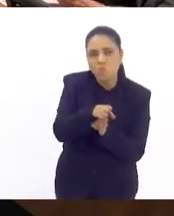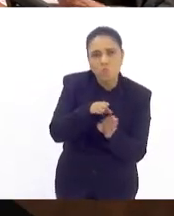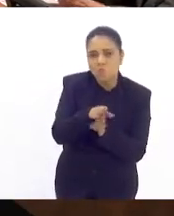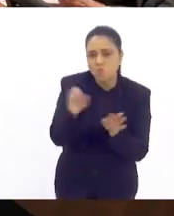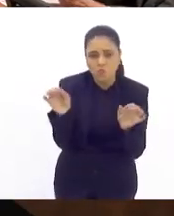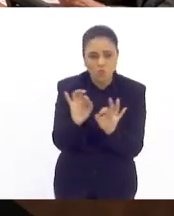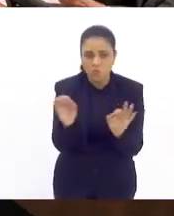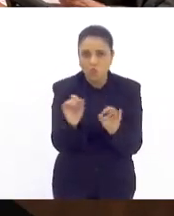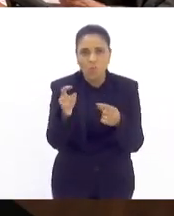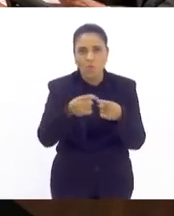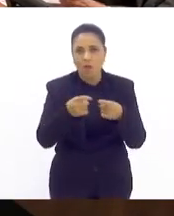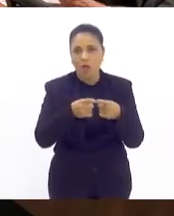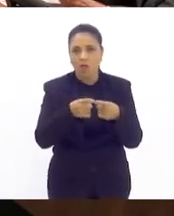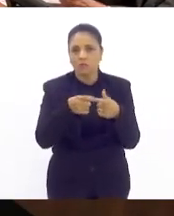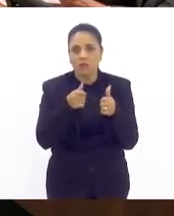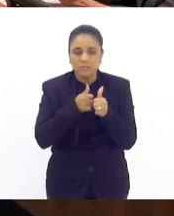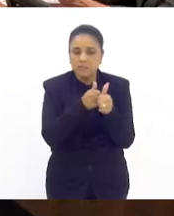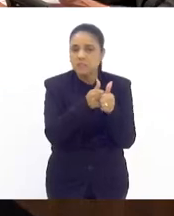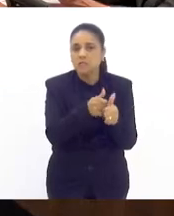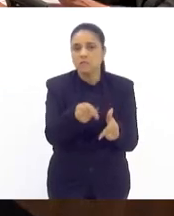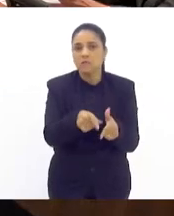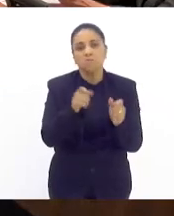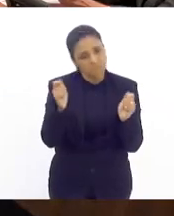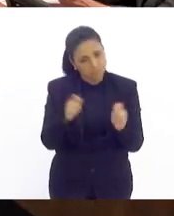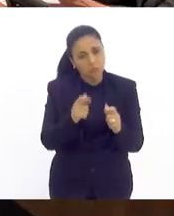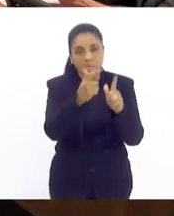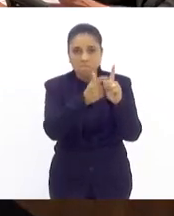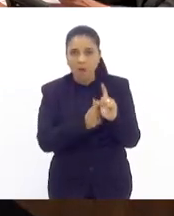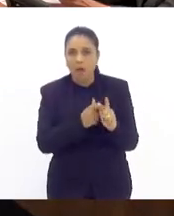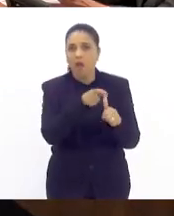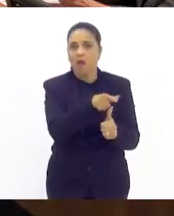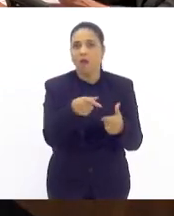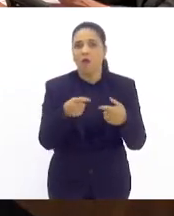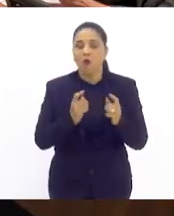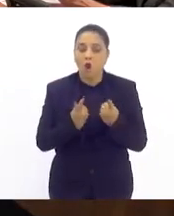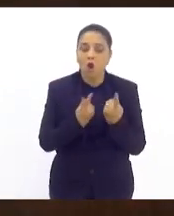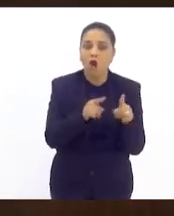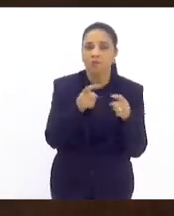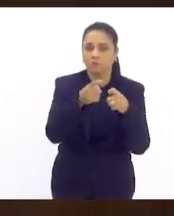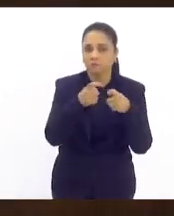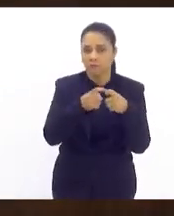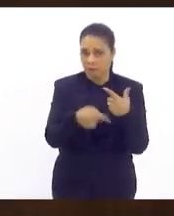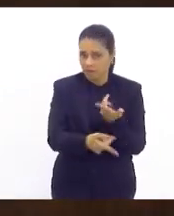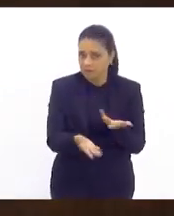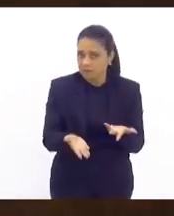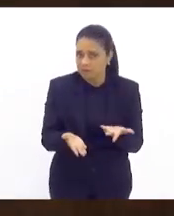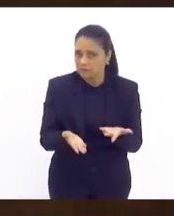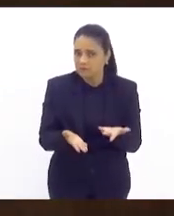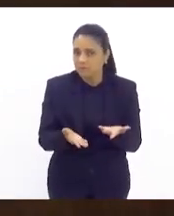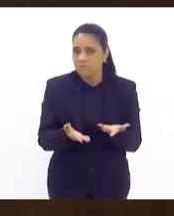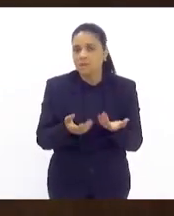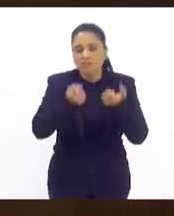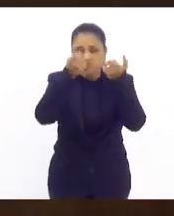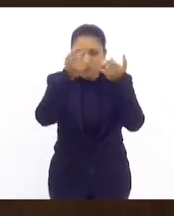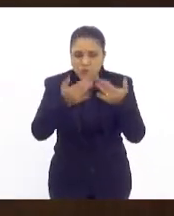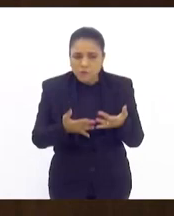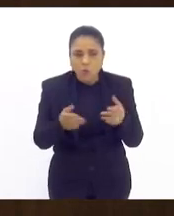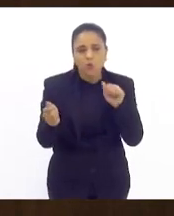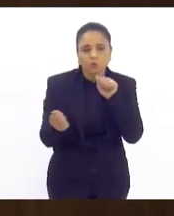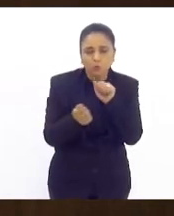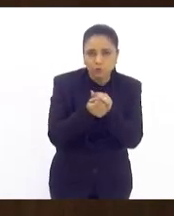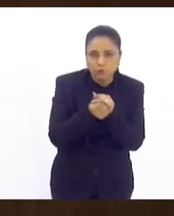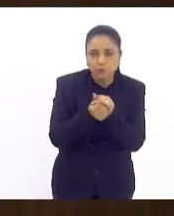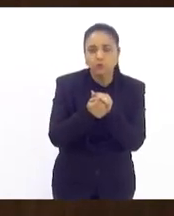consequências disciplinares Contra Eles e nós explicamos estava lá deputada Renata